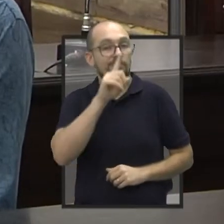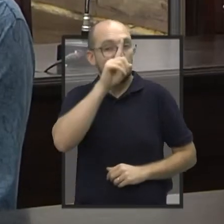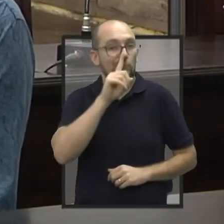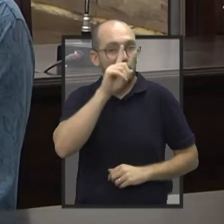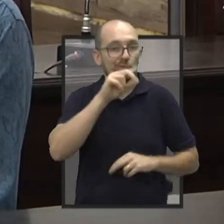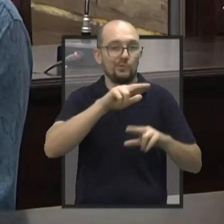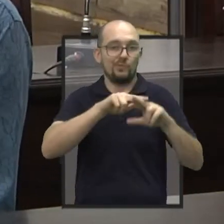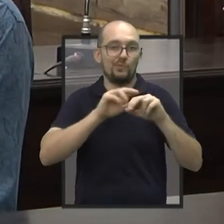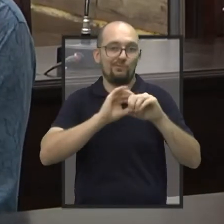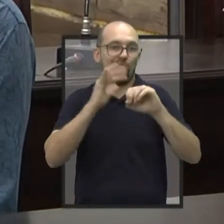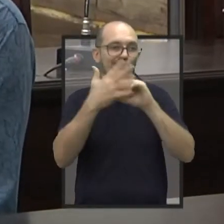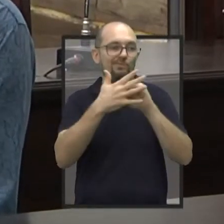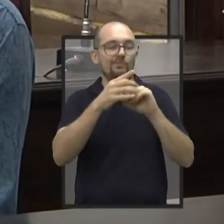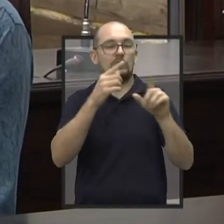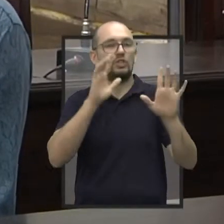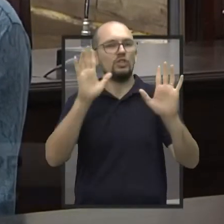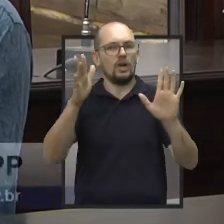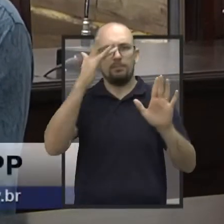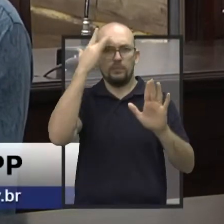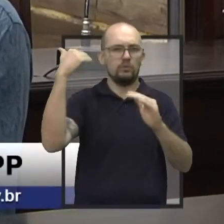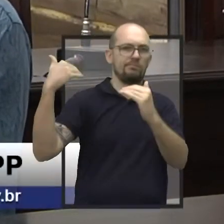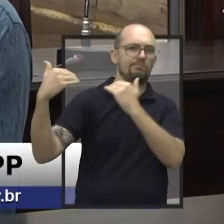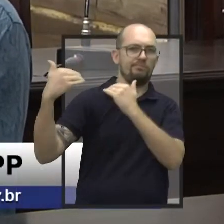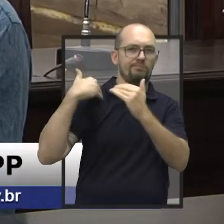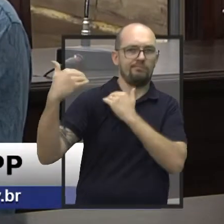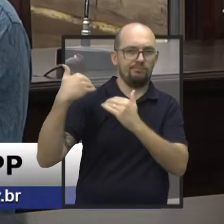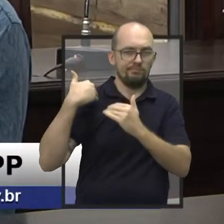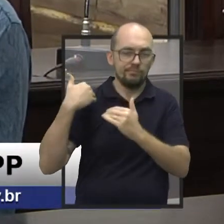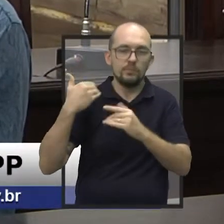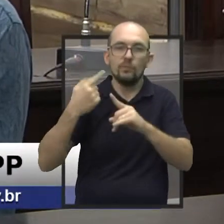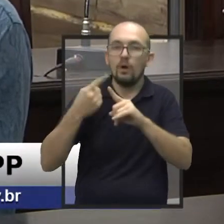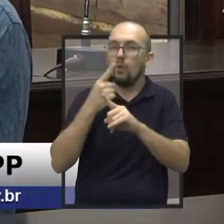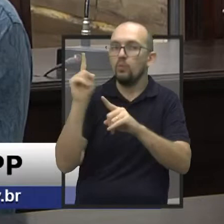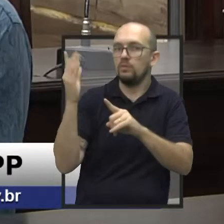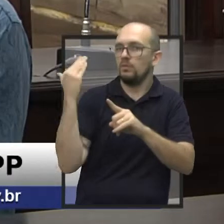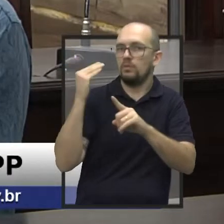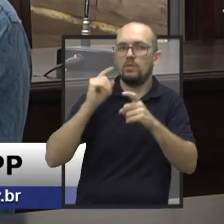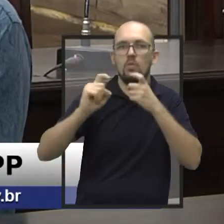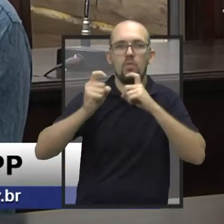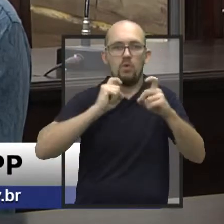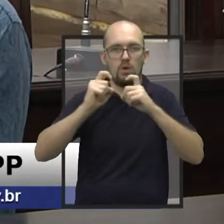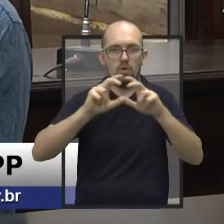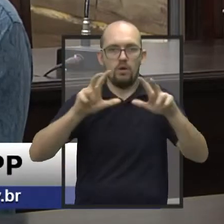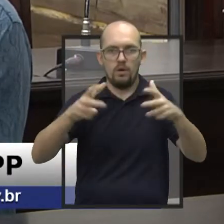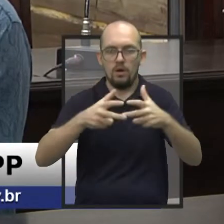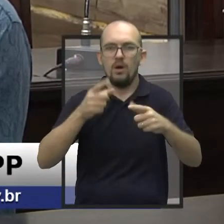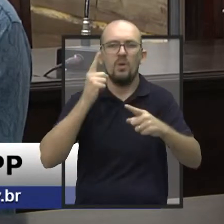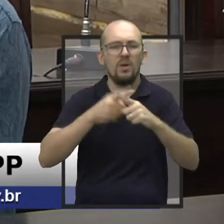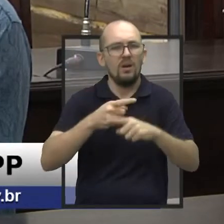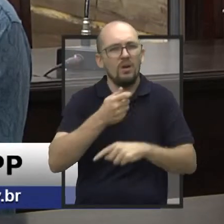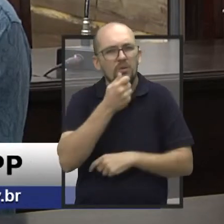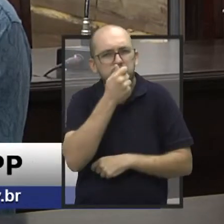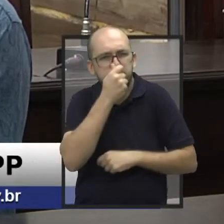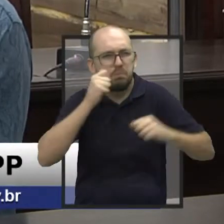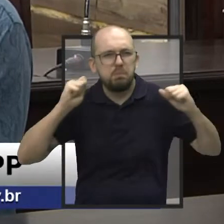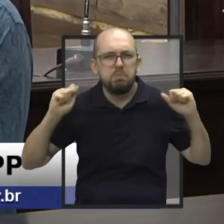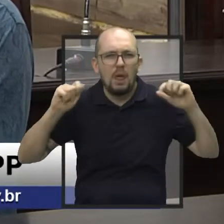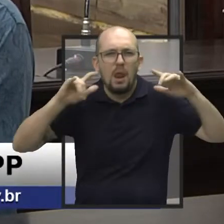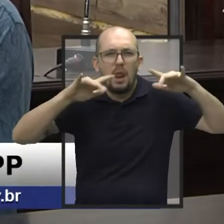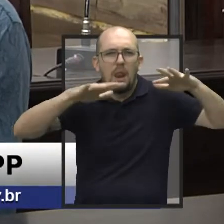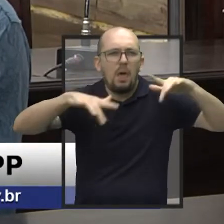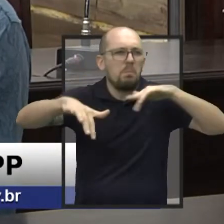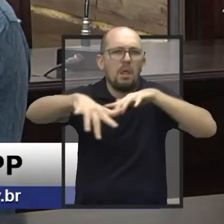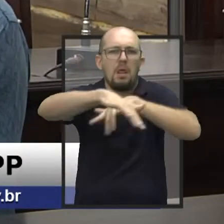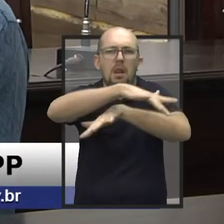lá, inclusive até na última sessão da Câmara, questionei o assunto, porque a aglomeração é demais, de pessoas,